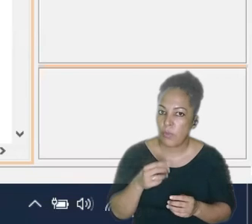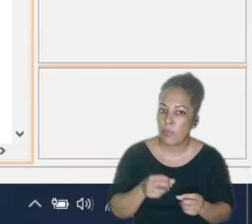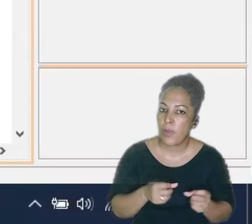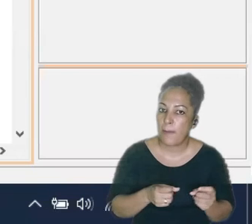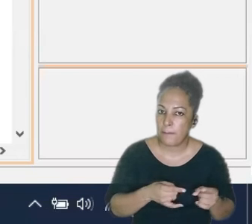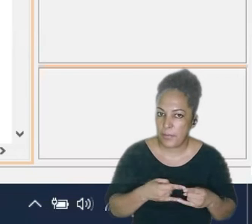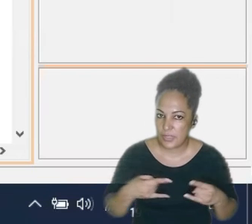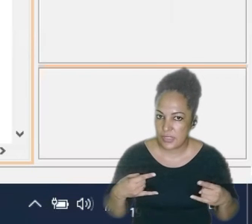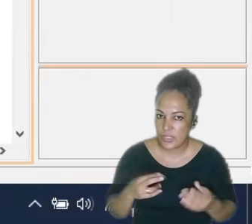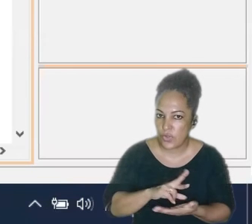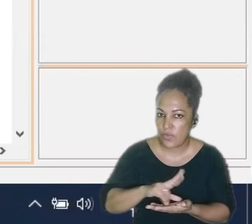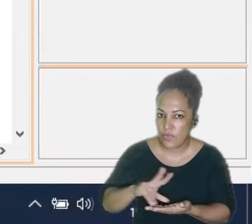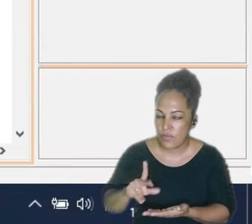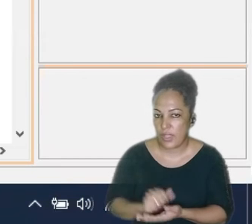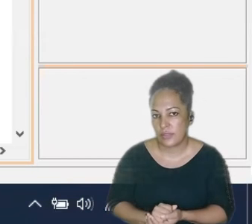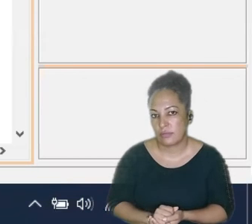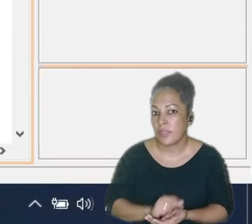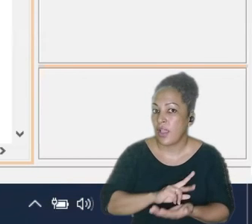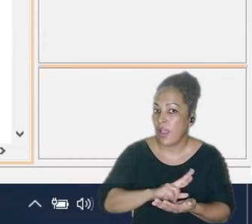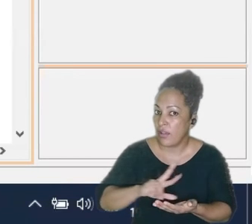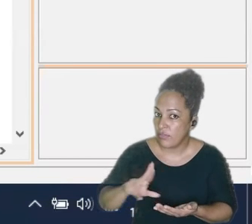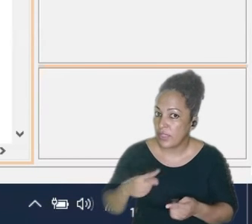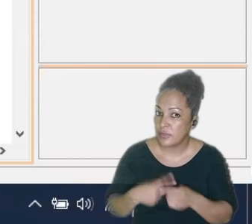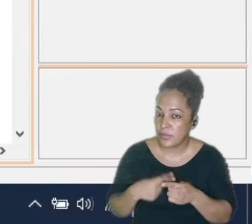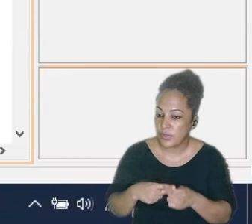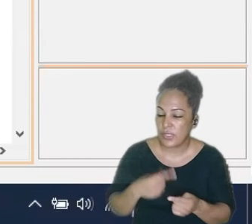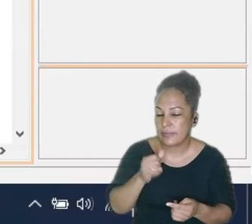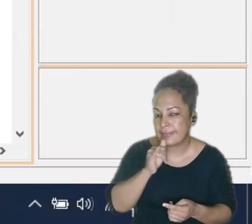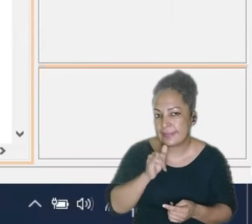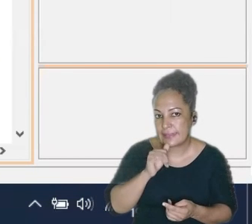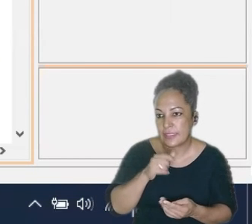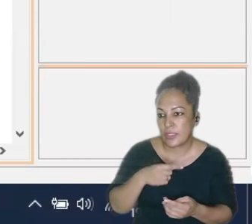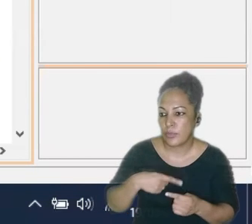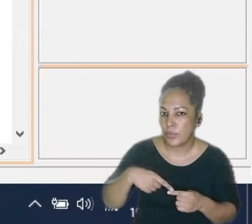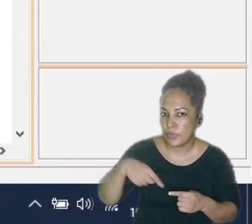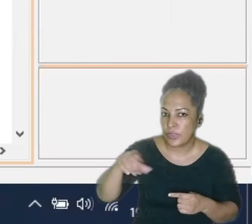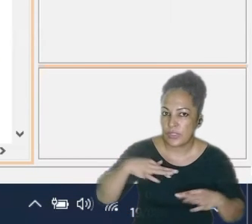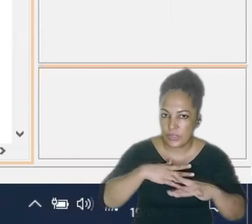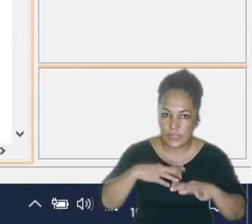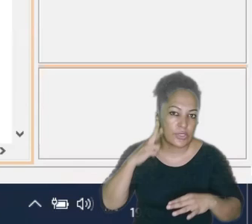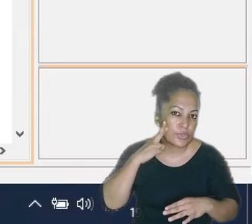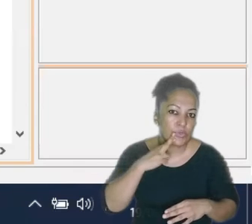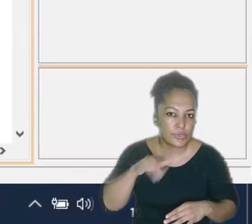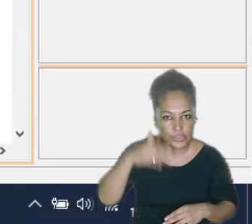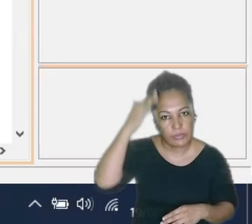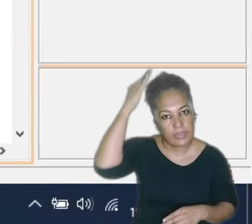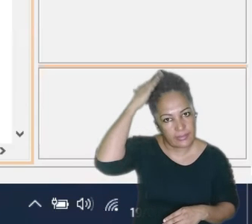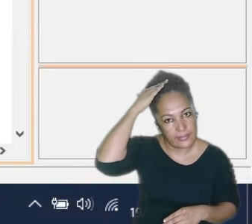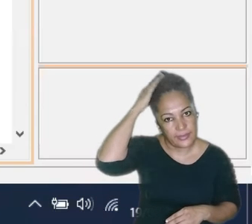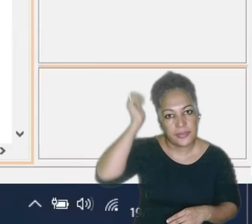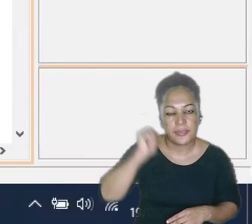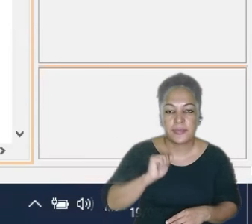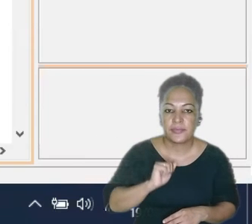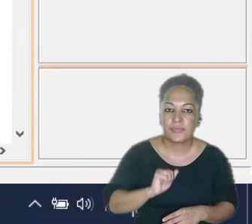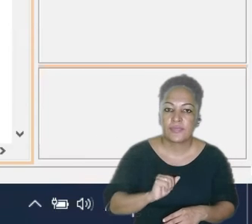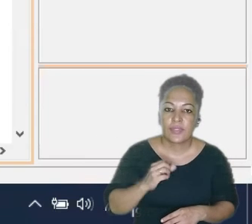passagem. Um trecho está relacionado a uma passagem ou a várias? A várias, né? Tipo, o trecho, vou colocar aqui cidades de Rondônia,